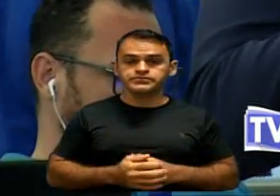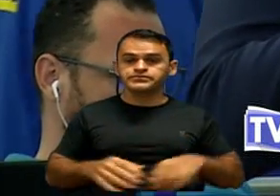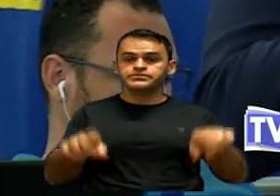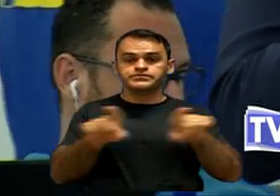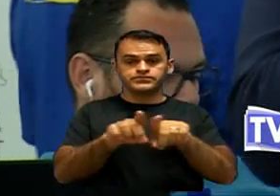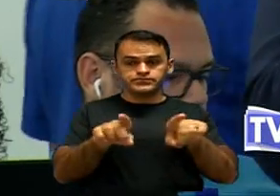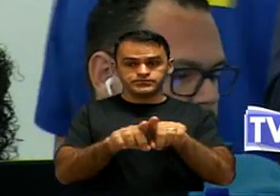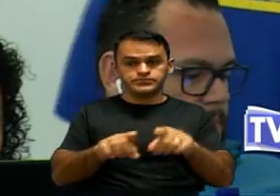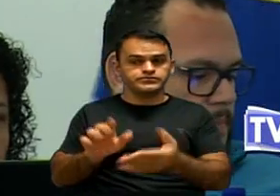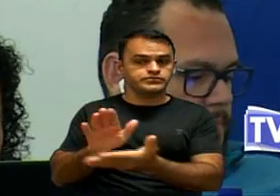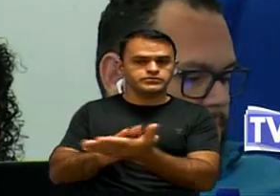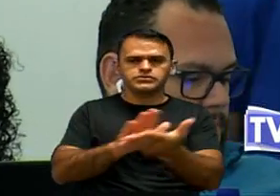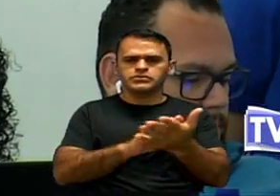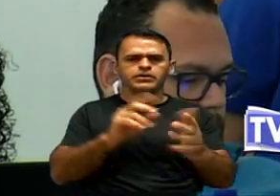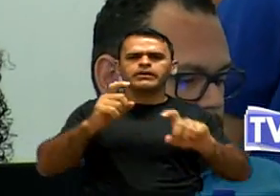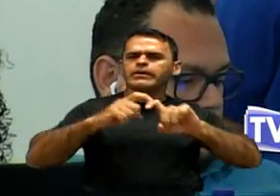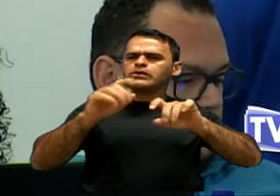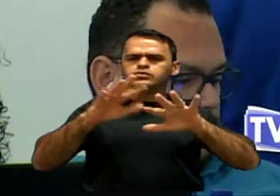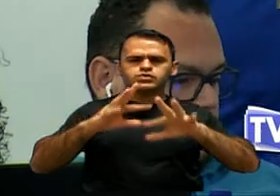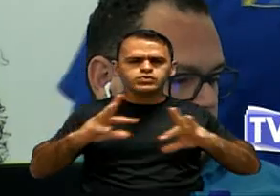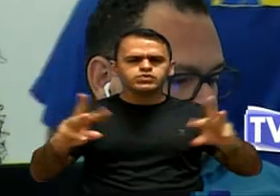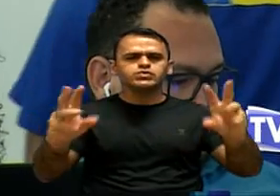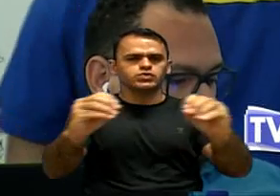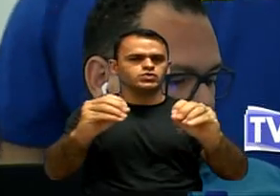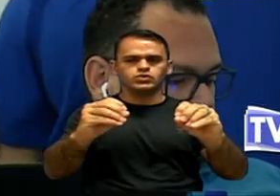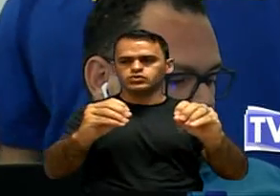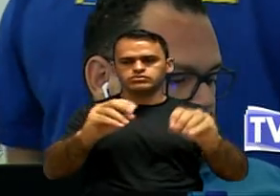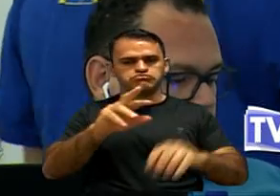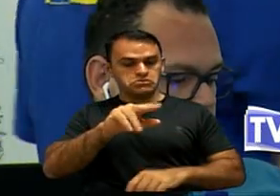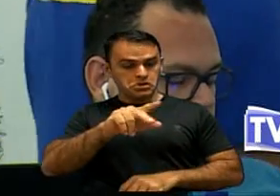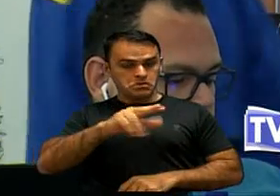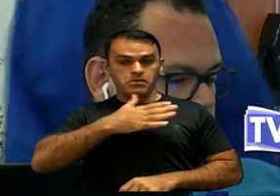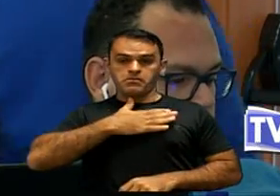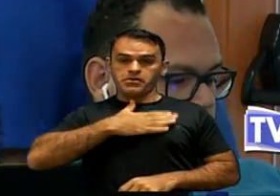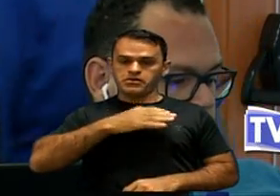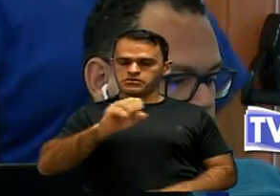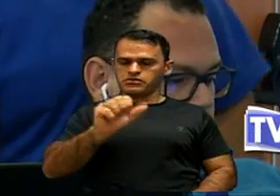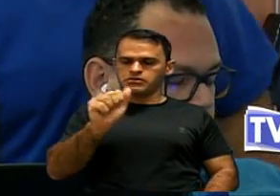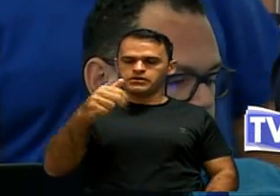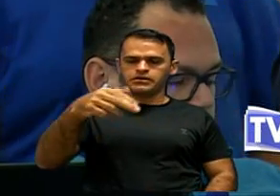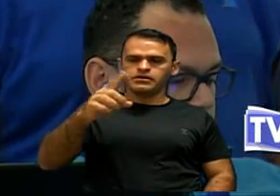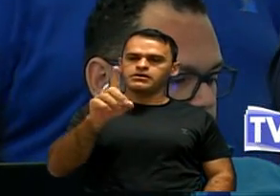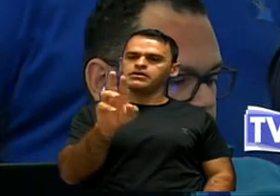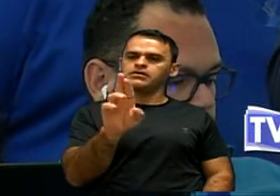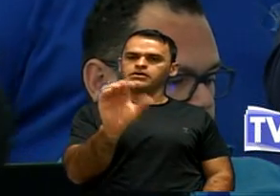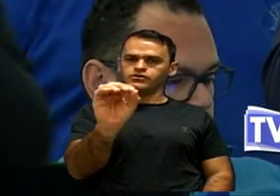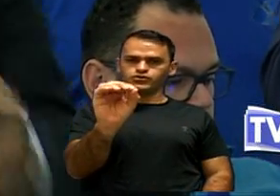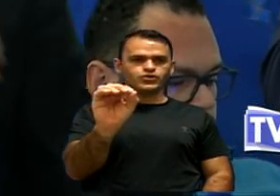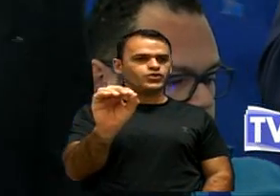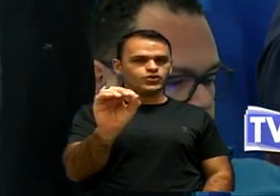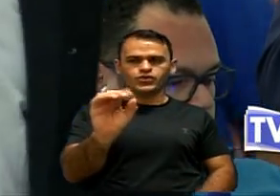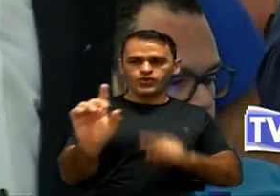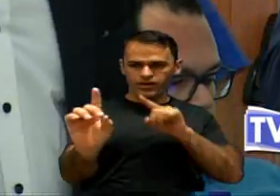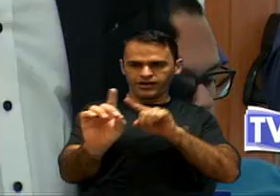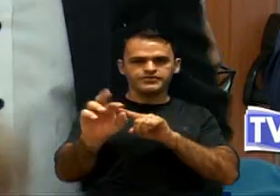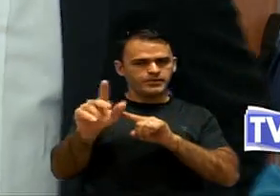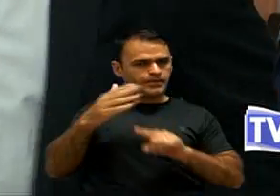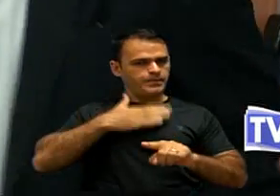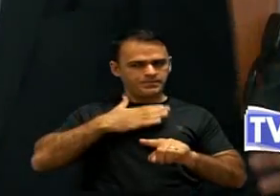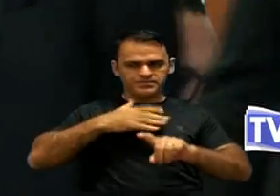quero parabenizar todos os médicos em nome do meu irmão, Sandro Dini, que ele... Quero